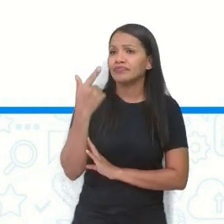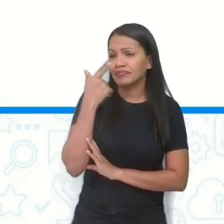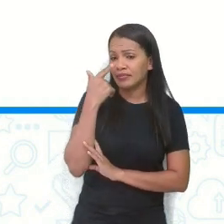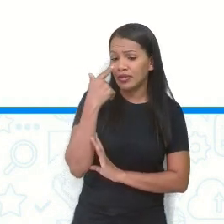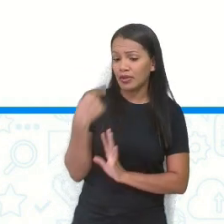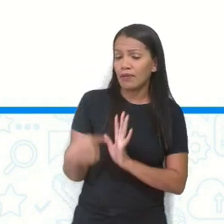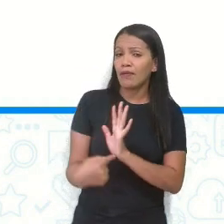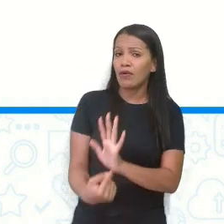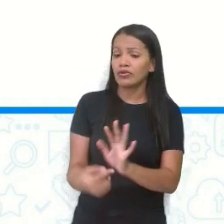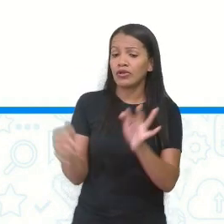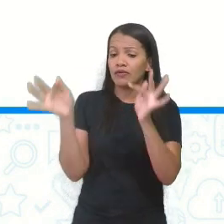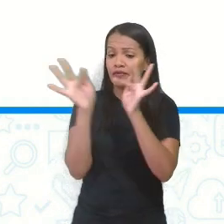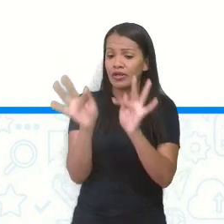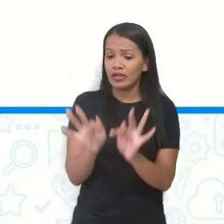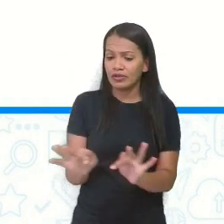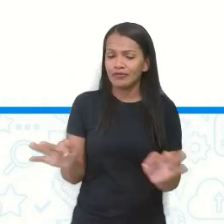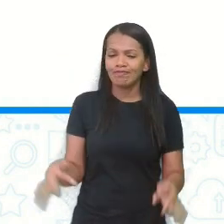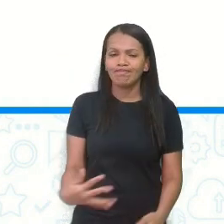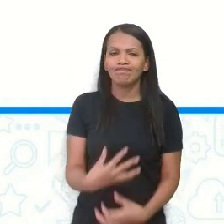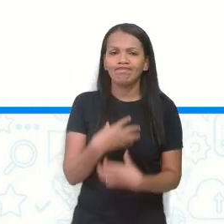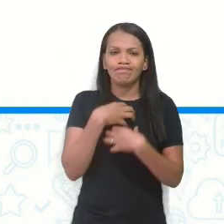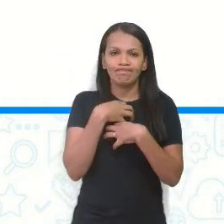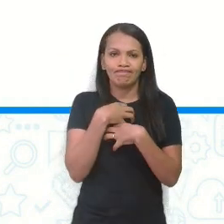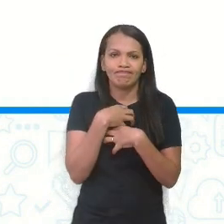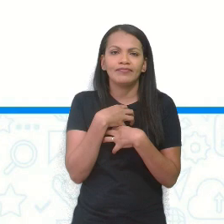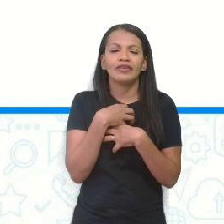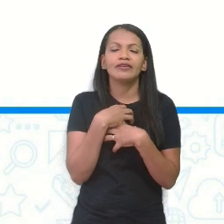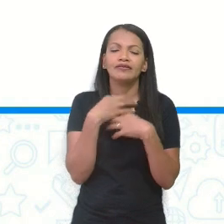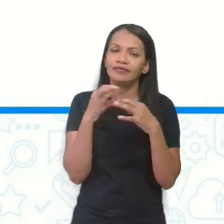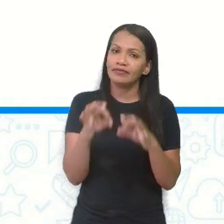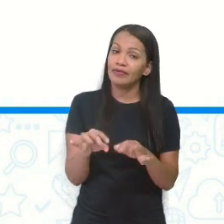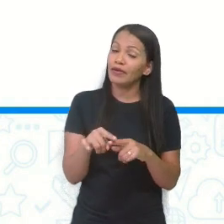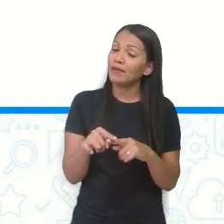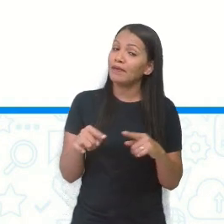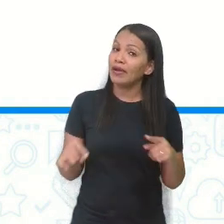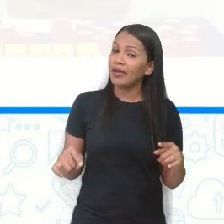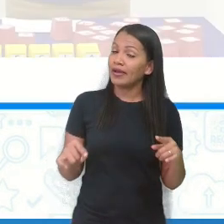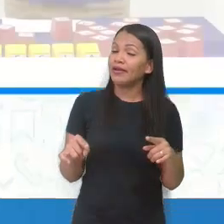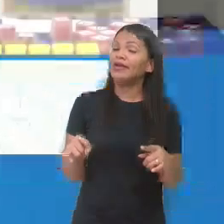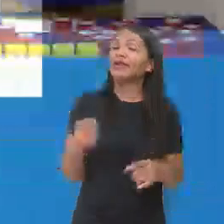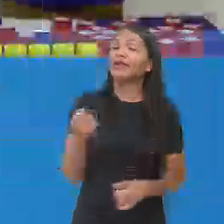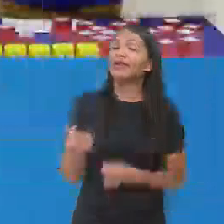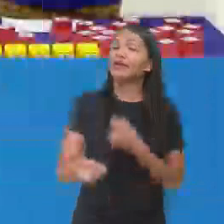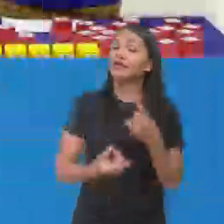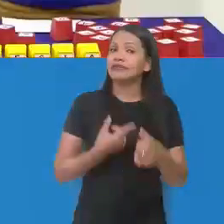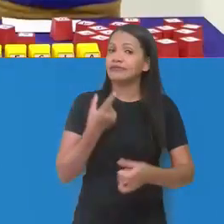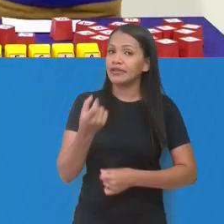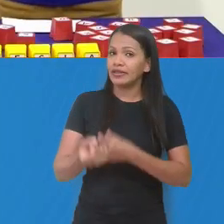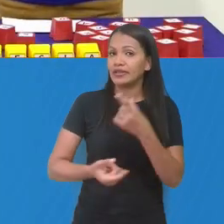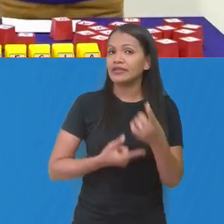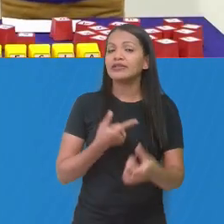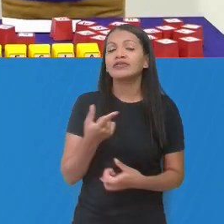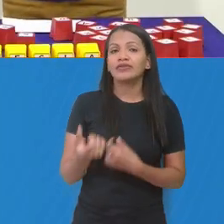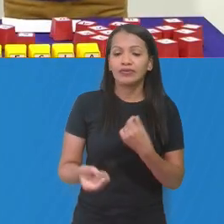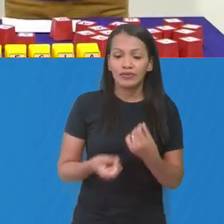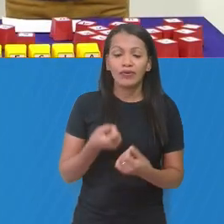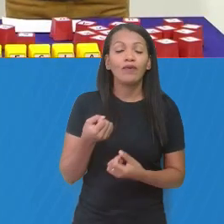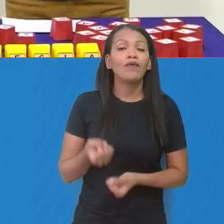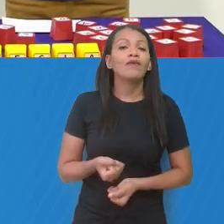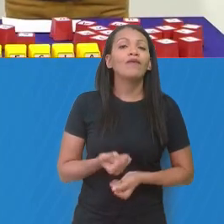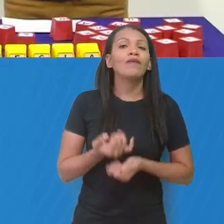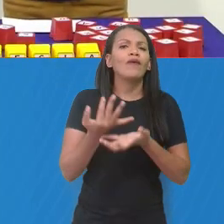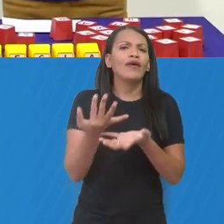traz felicidade para ele, que expressa um sentimento. Mas nem sempre o poema, ele